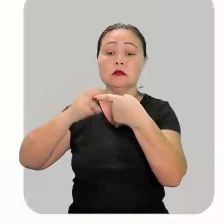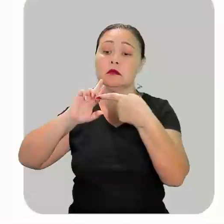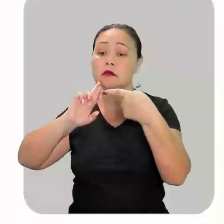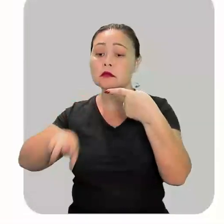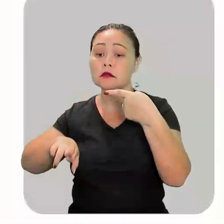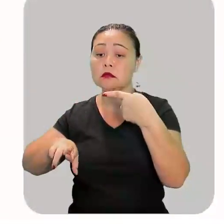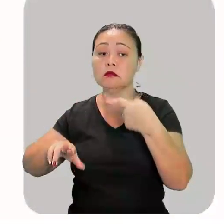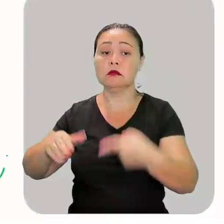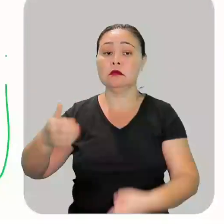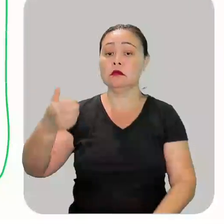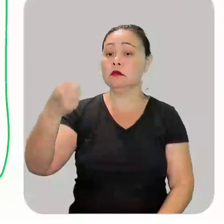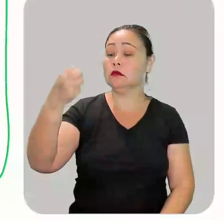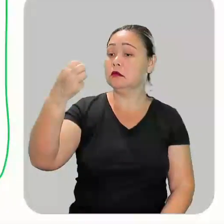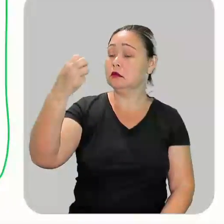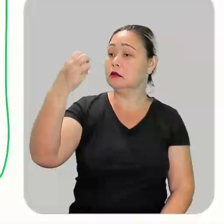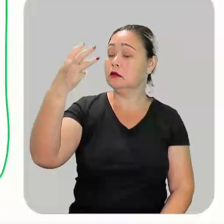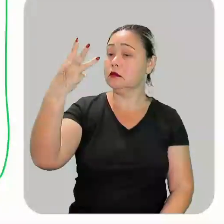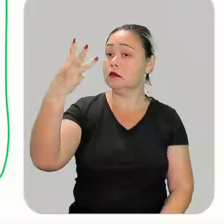ter